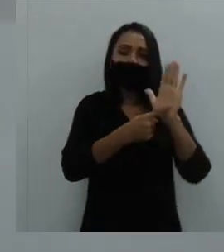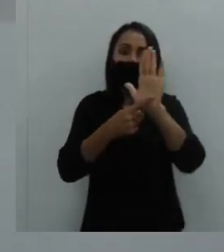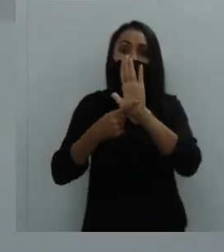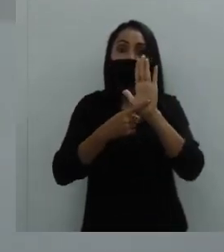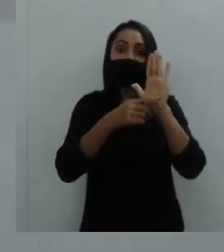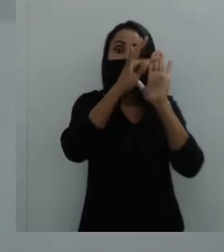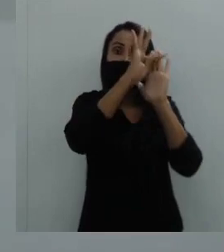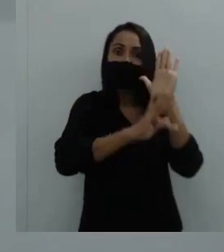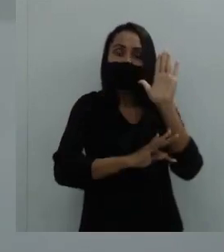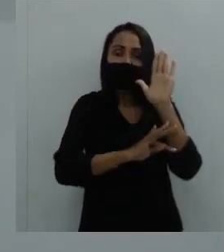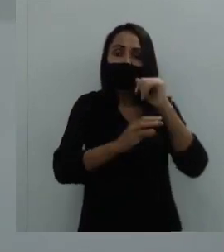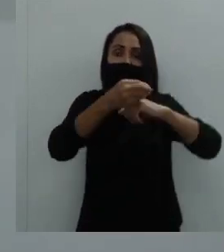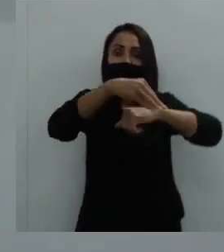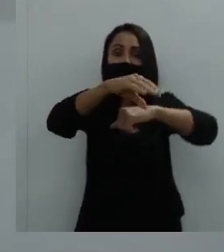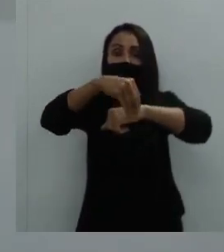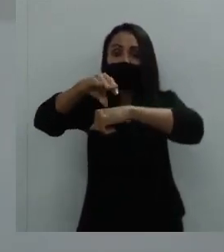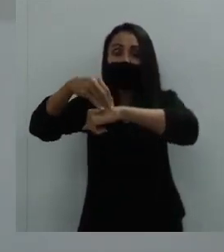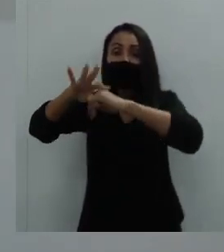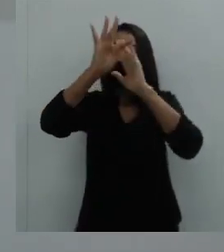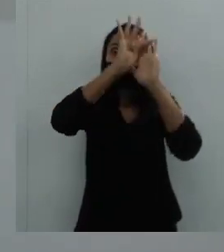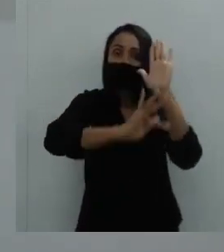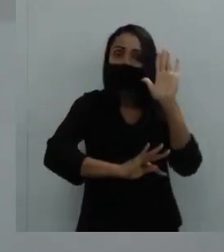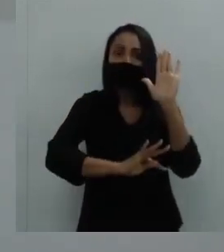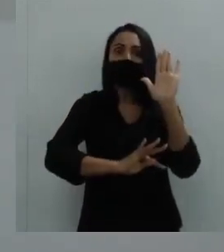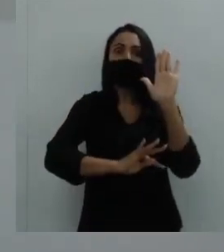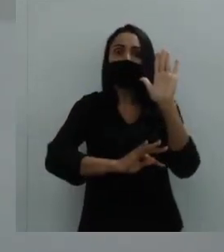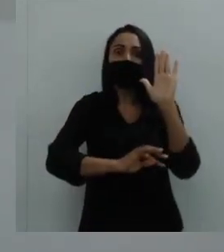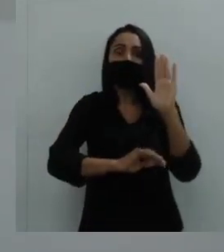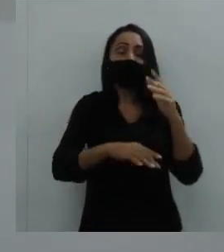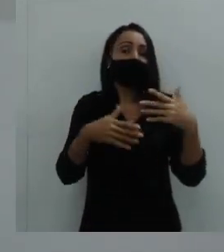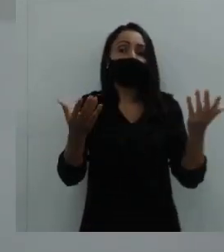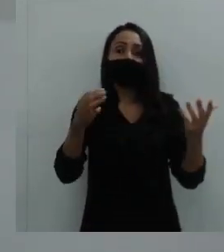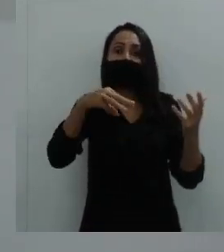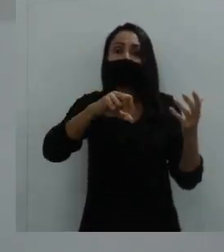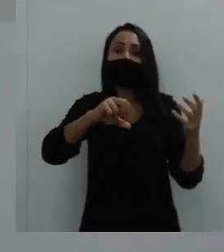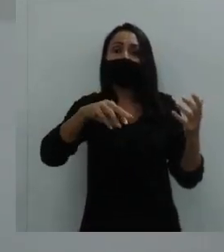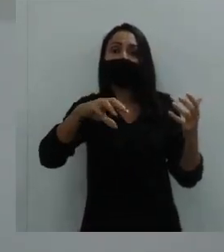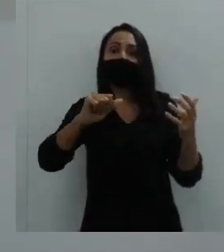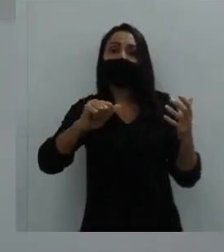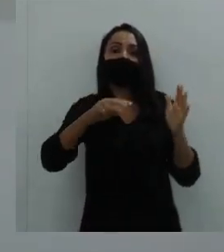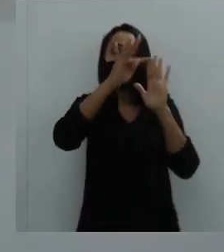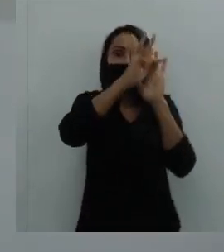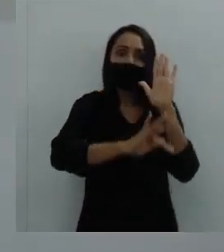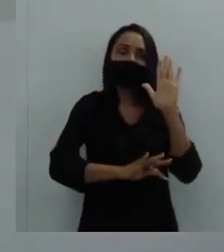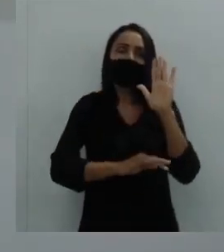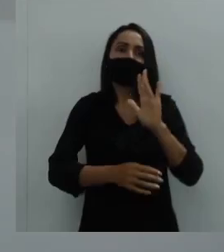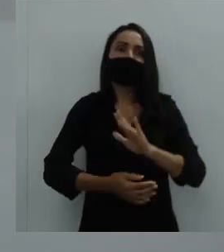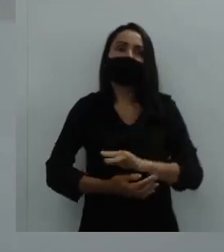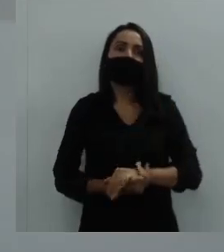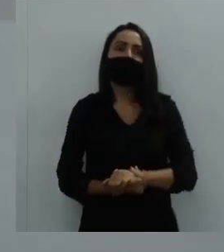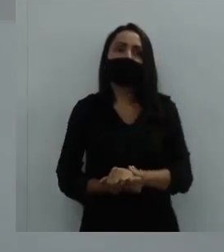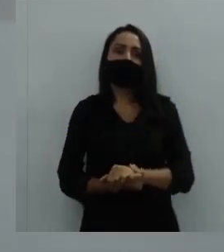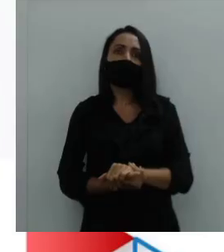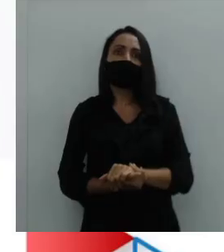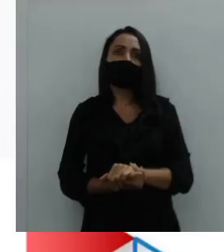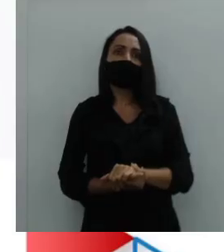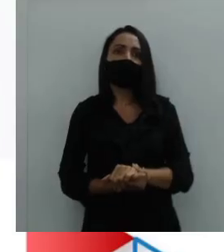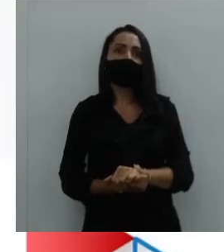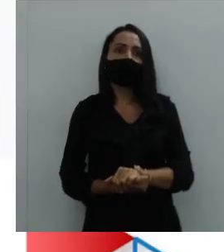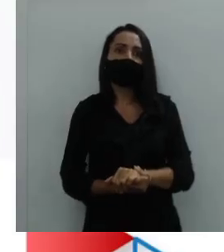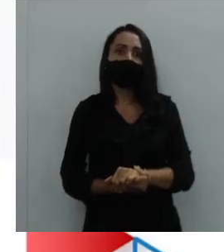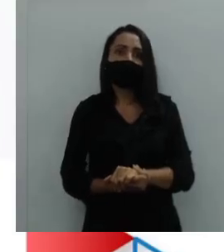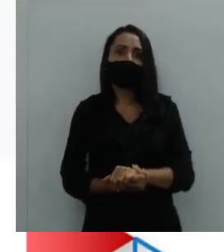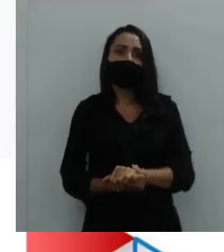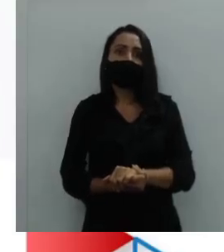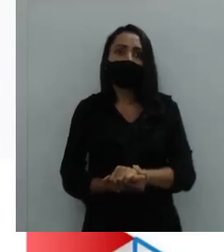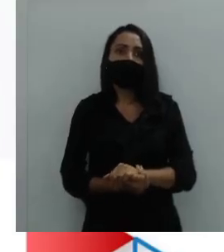está passando, certo? Qual é a moralidade que o texto vai buscar. Vamos ver, na tela trago para vocês o